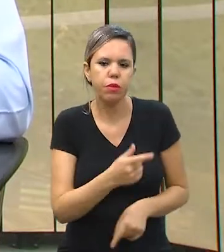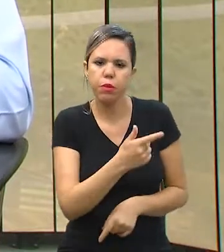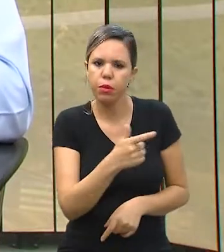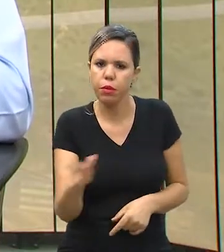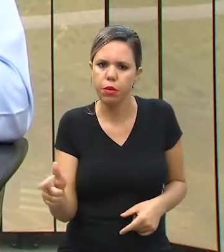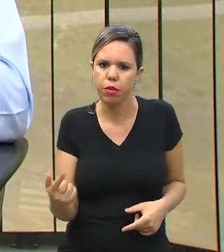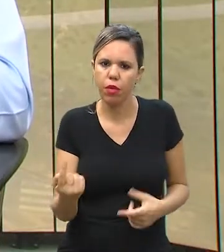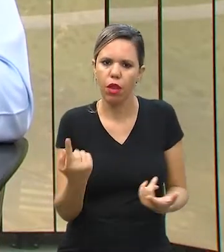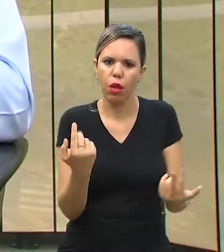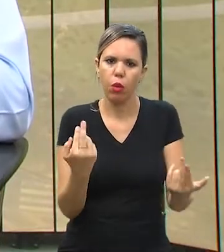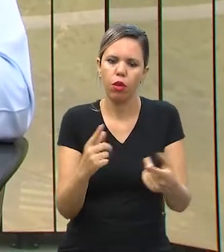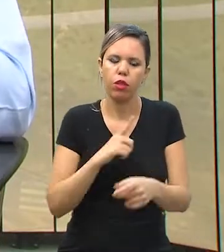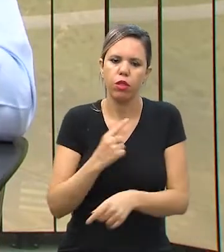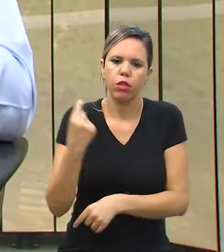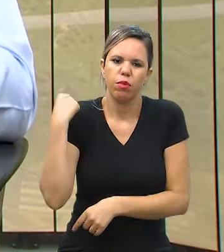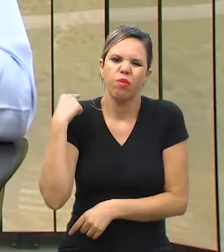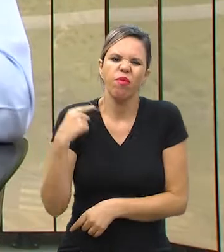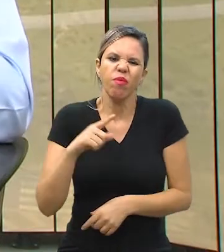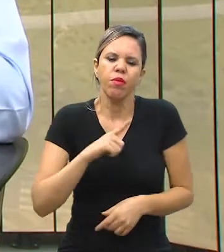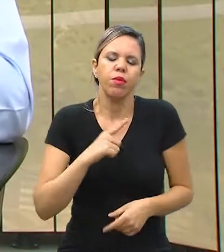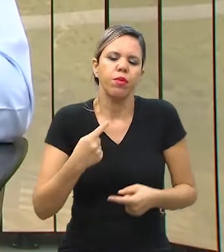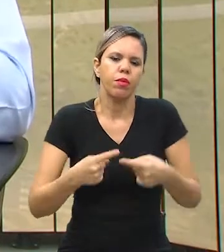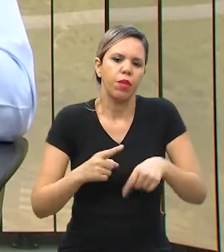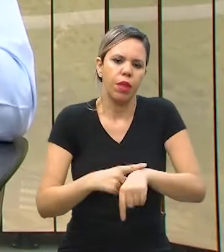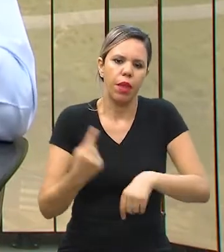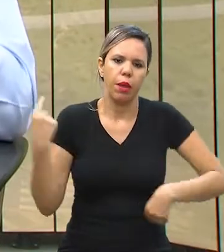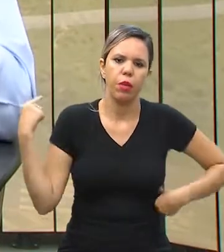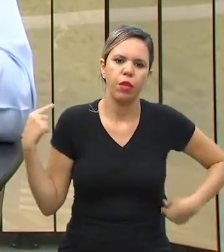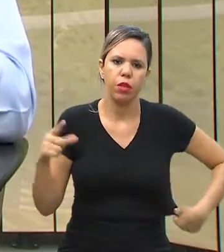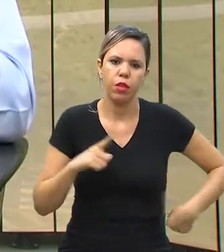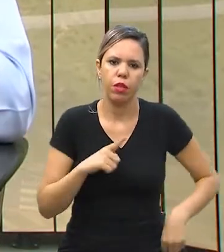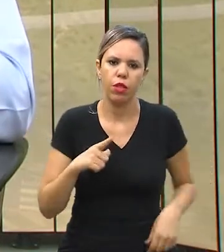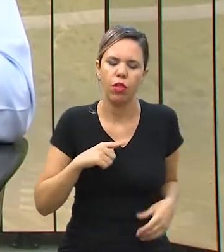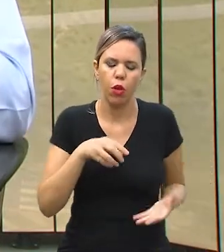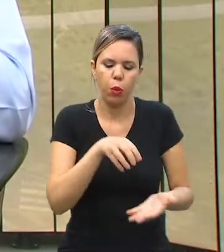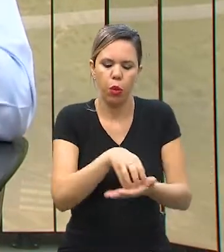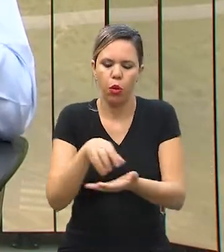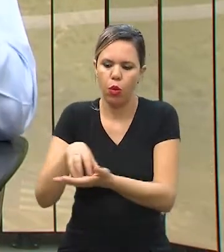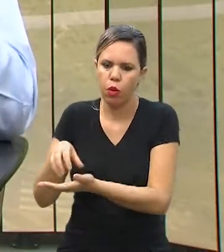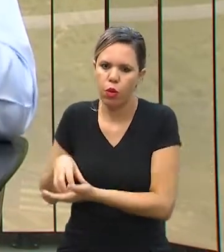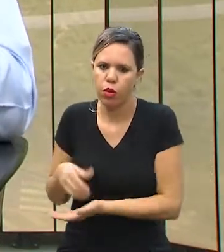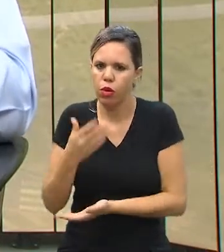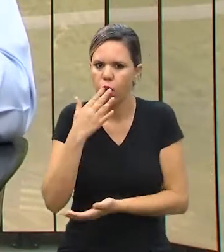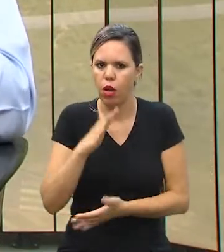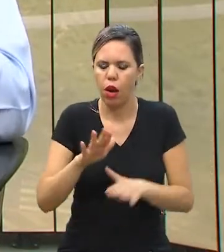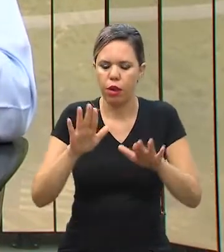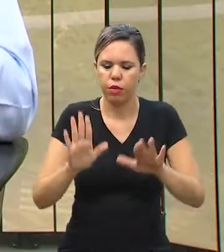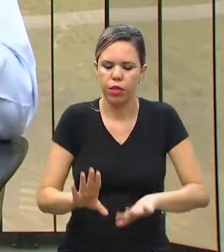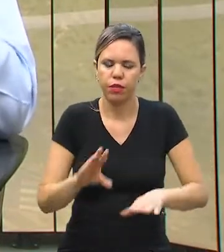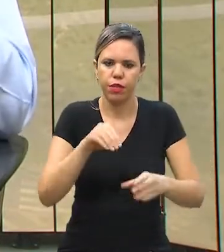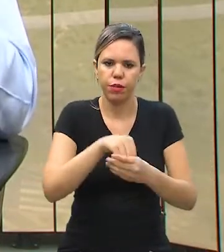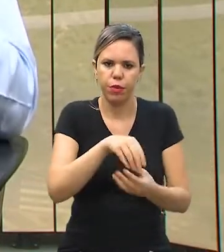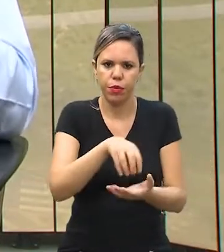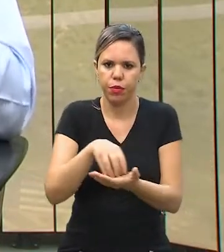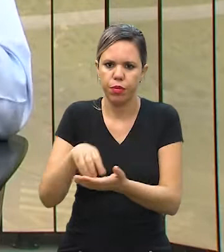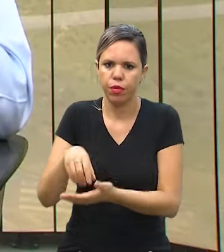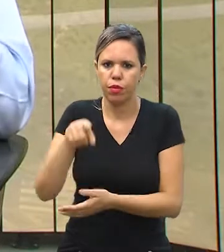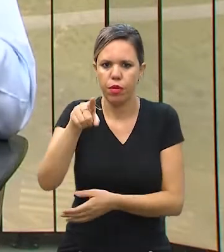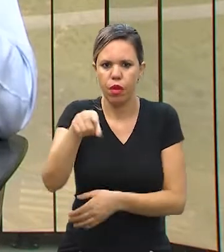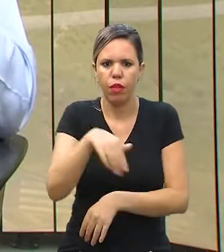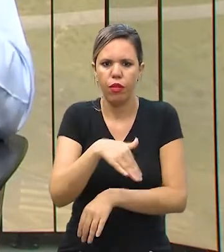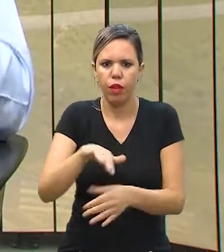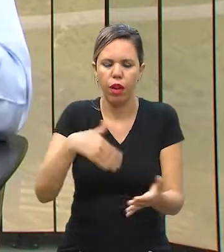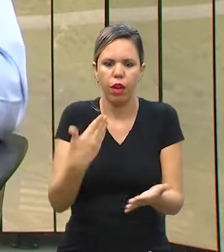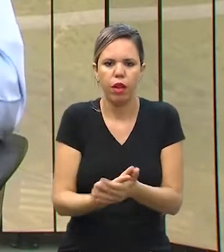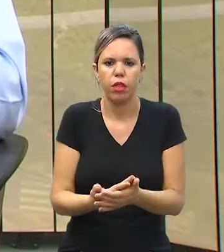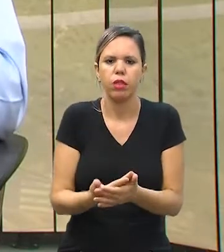o que tínhamos antes. Antes, há um tempo atrás, a gente tínhamos núcleos, que as crianças podiam ficar no núcleo, você podia ficar na rua até